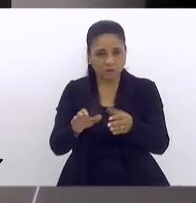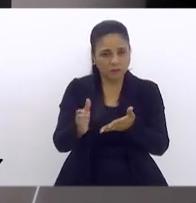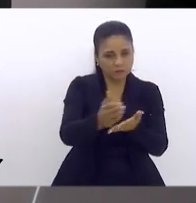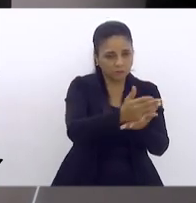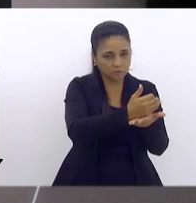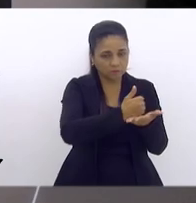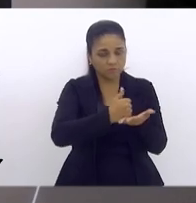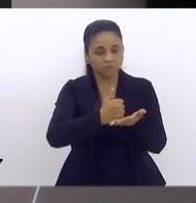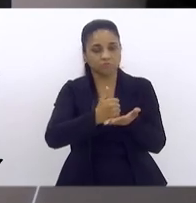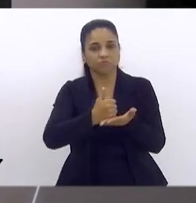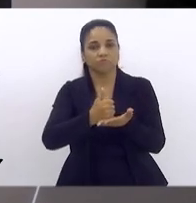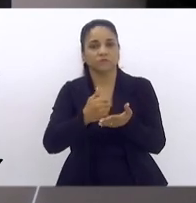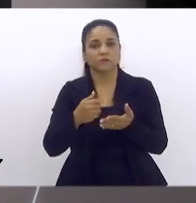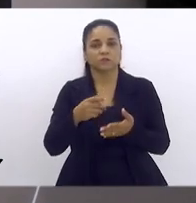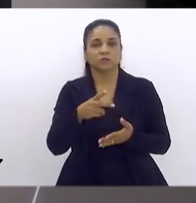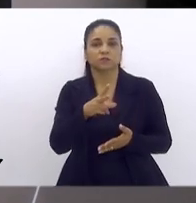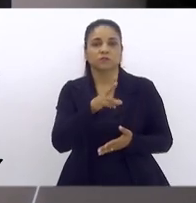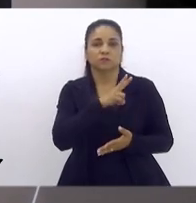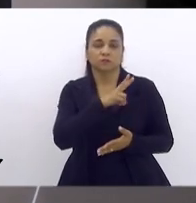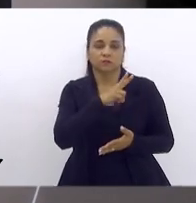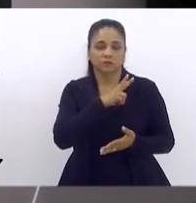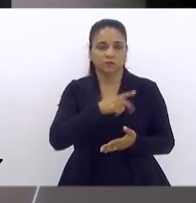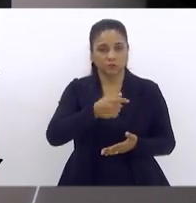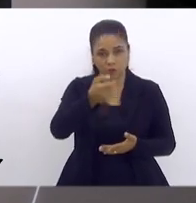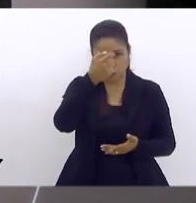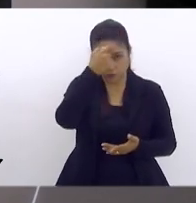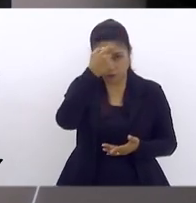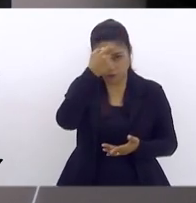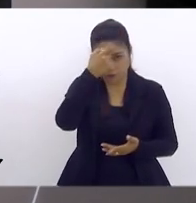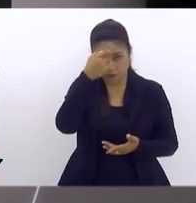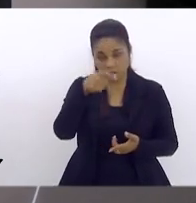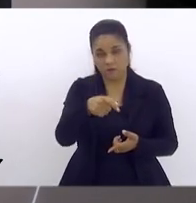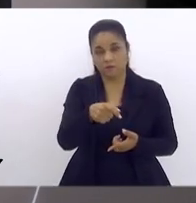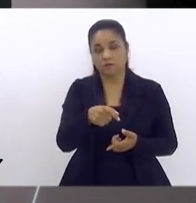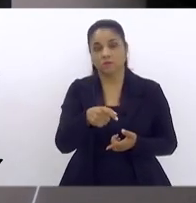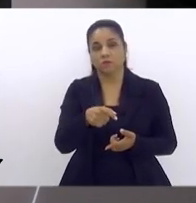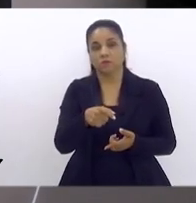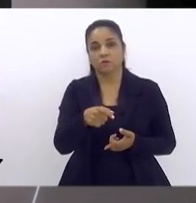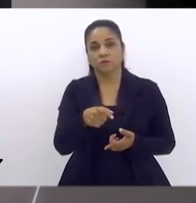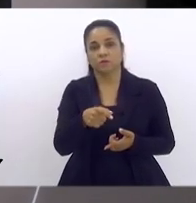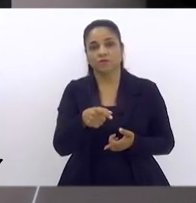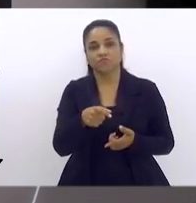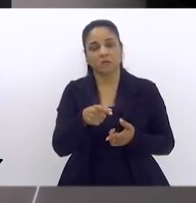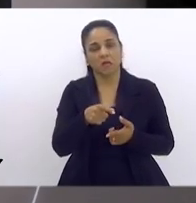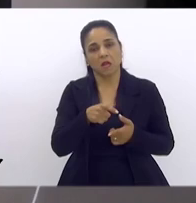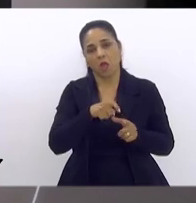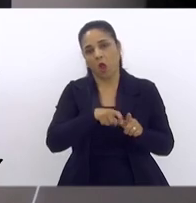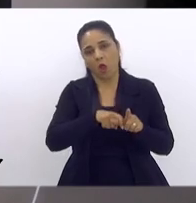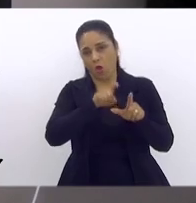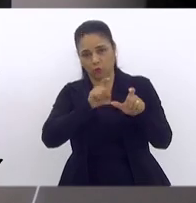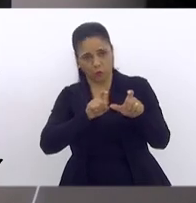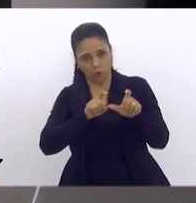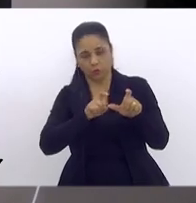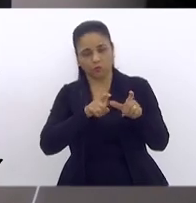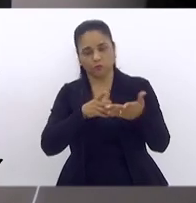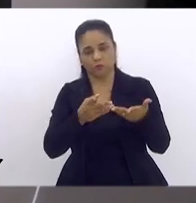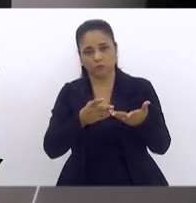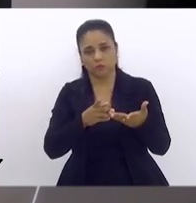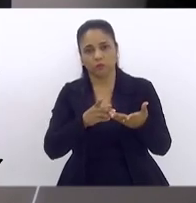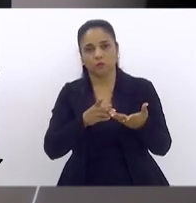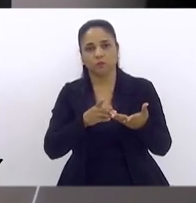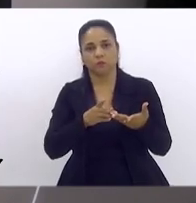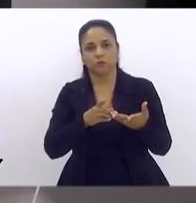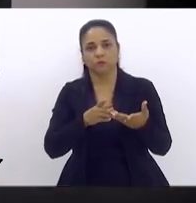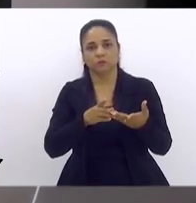que ele é ele é ele é de forma autônoma né não tem a ver com